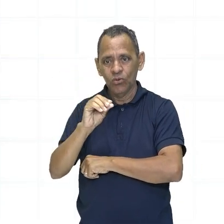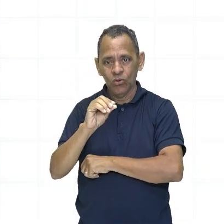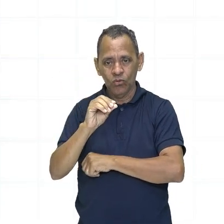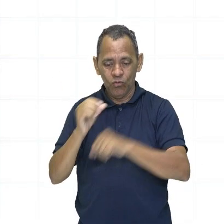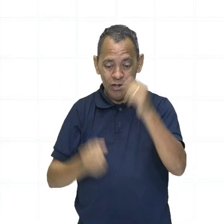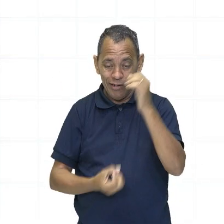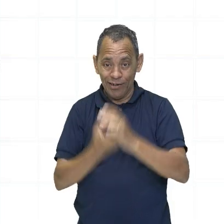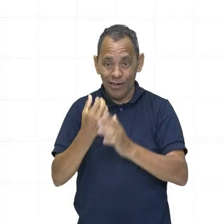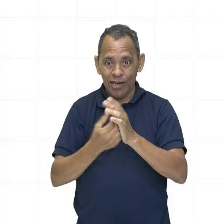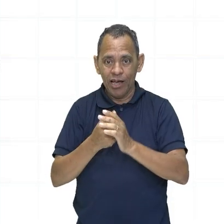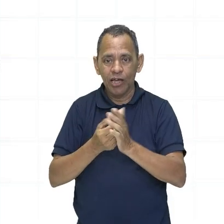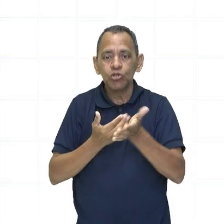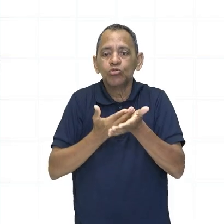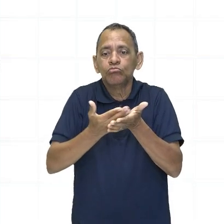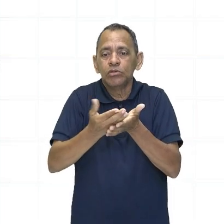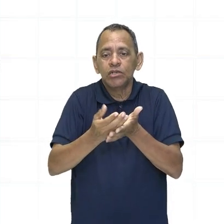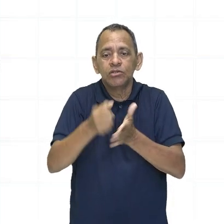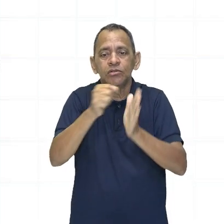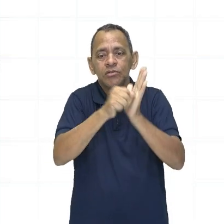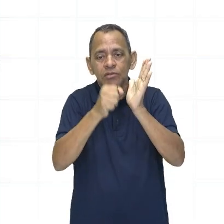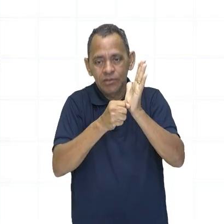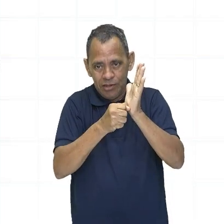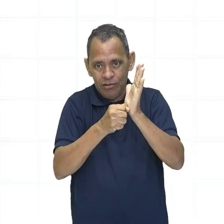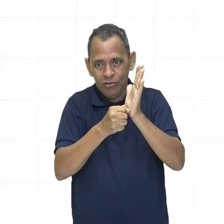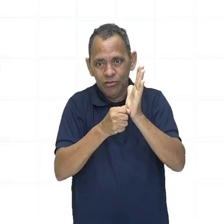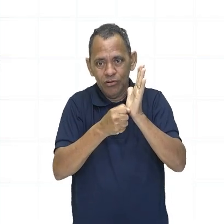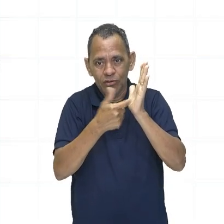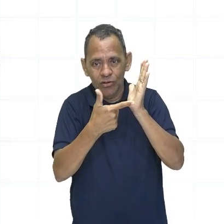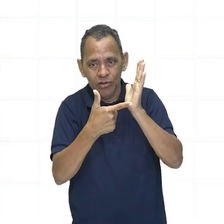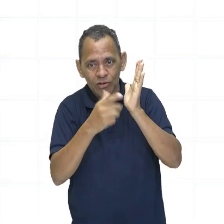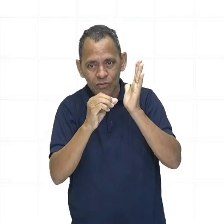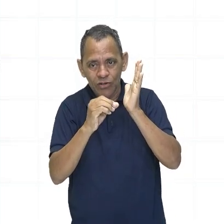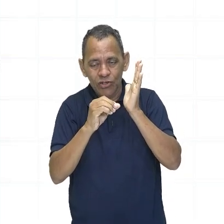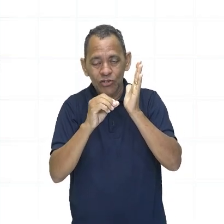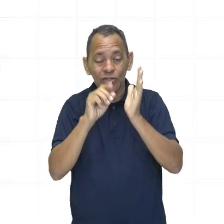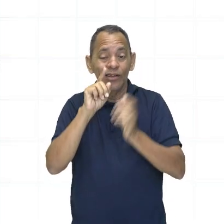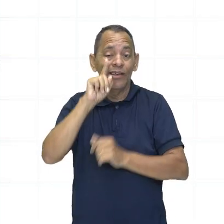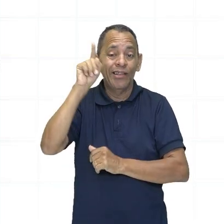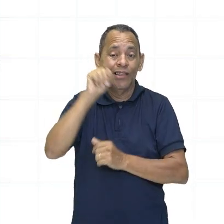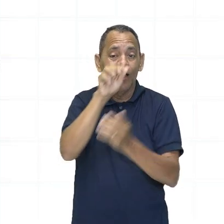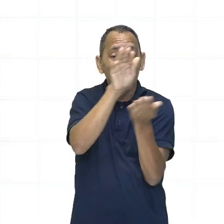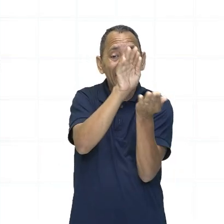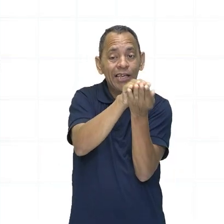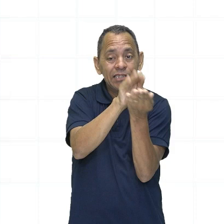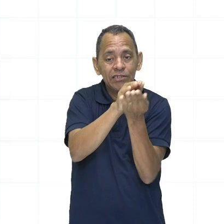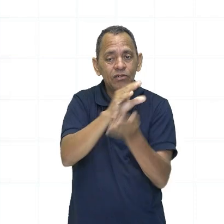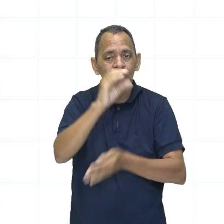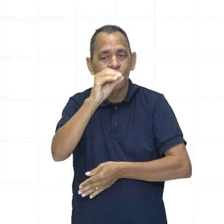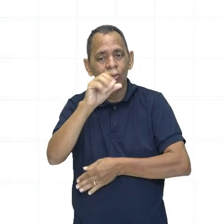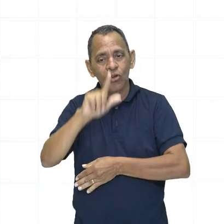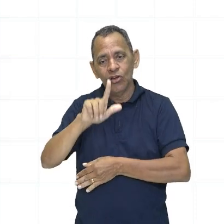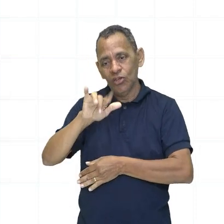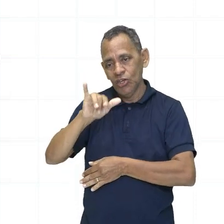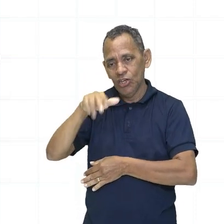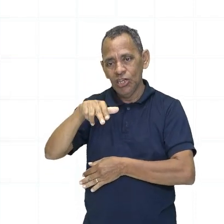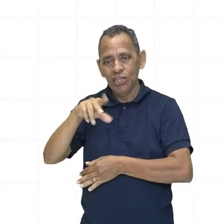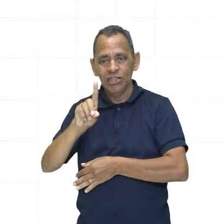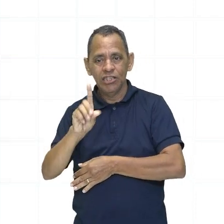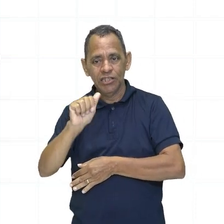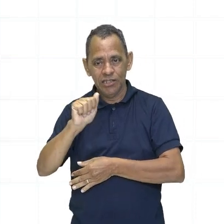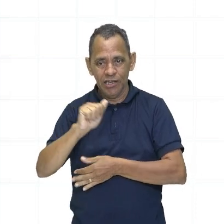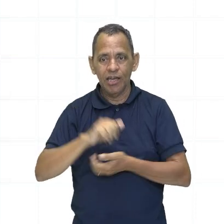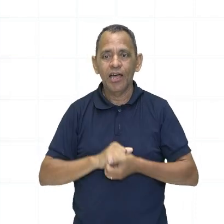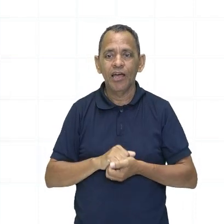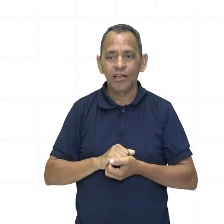nasceu no início do século XX em Recife e Olinda, Pernambuco. é uma das